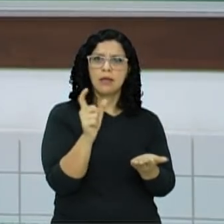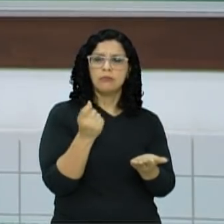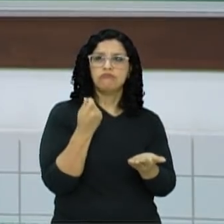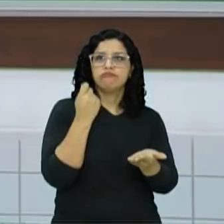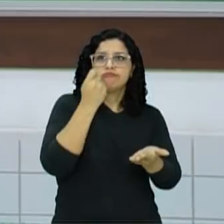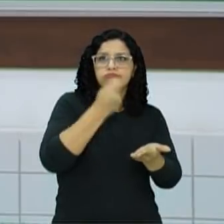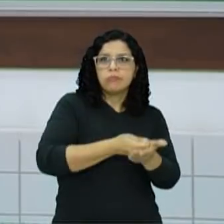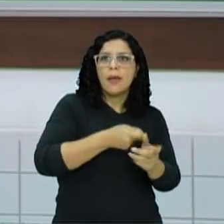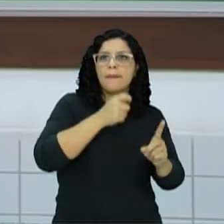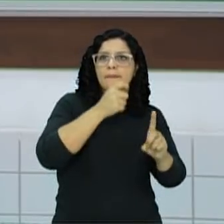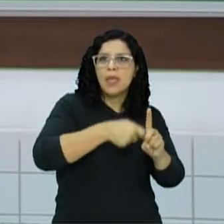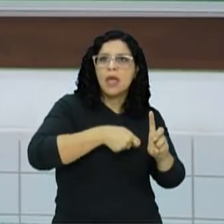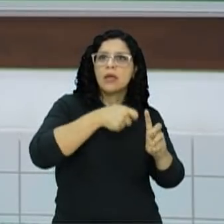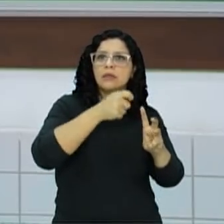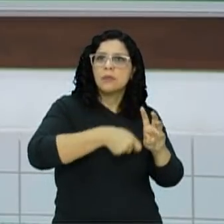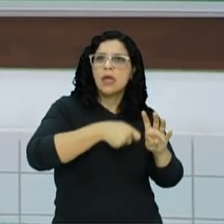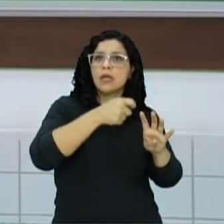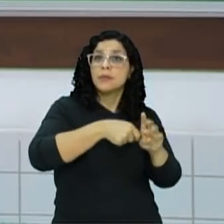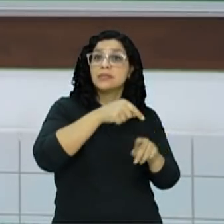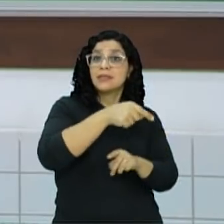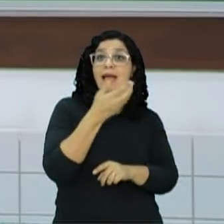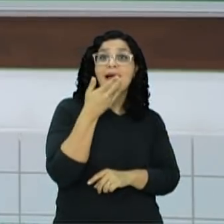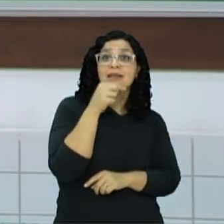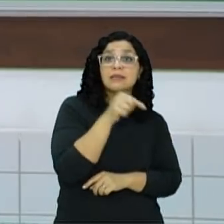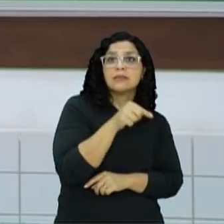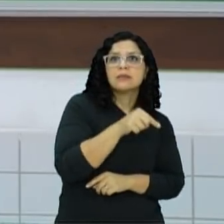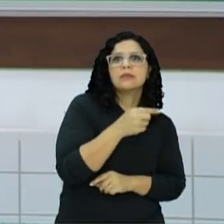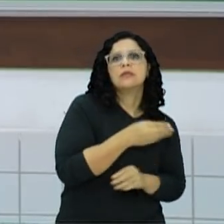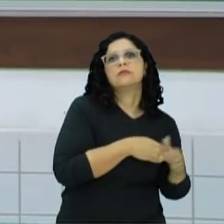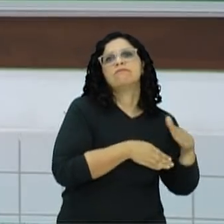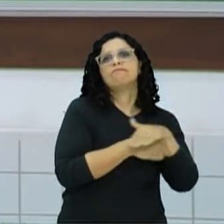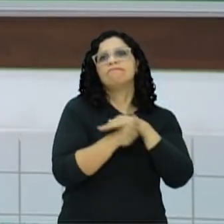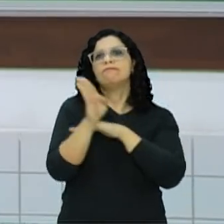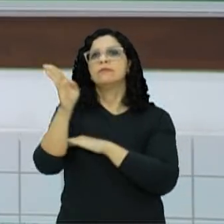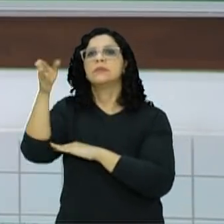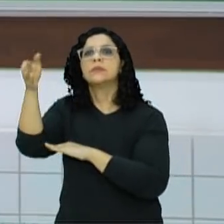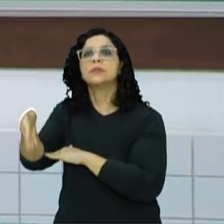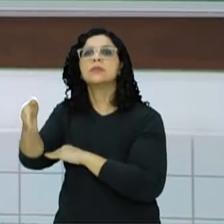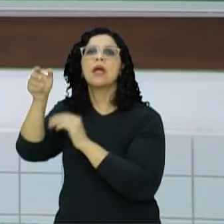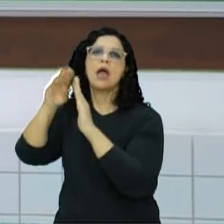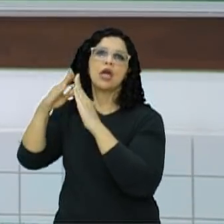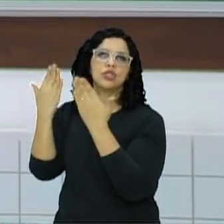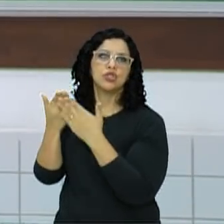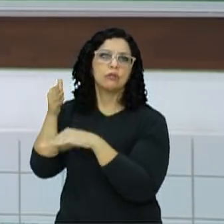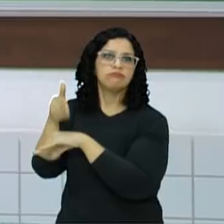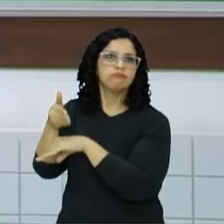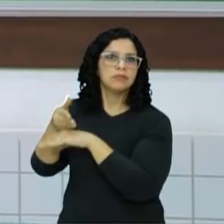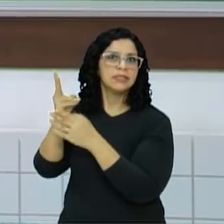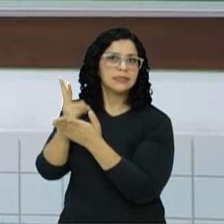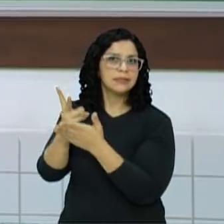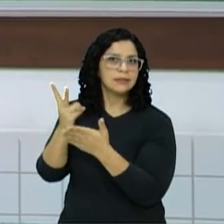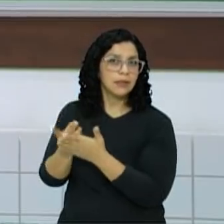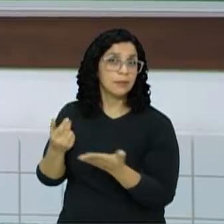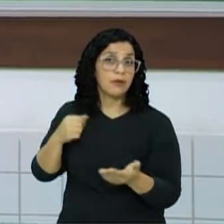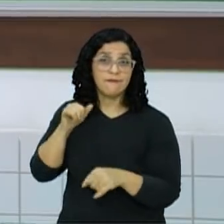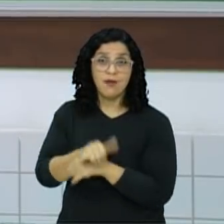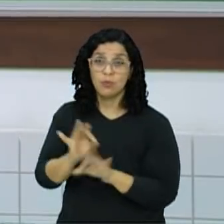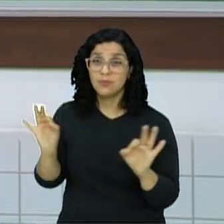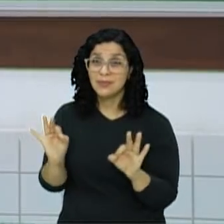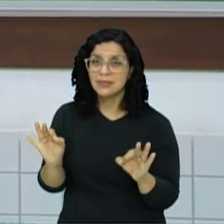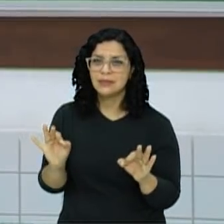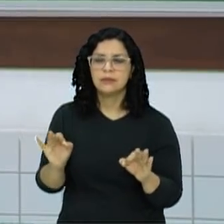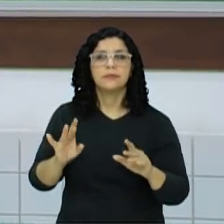do governo, desde que elas garantissem que as suas crianças estariam frequentando a escola